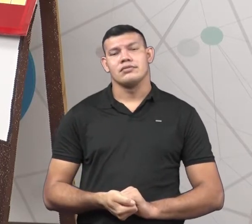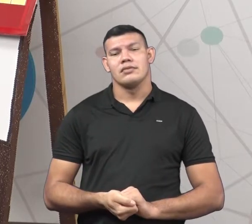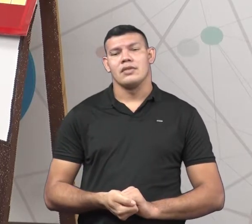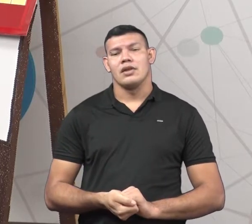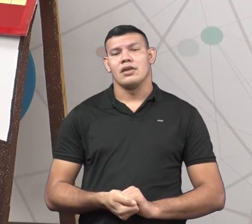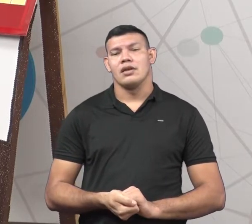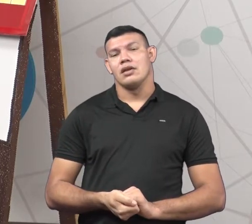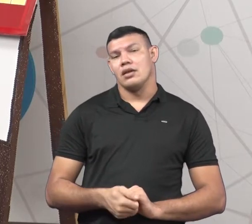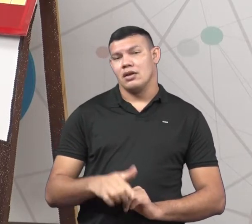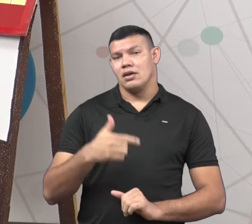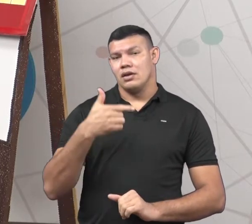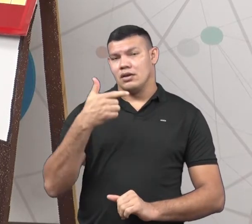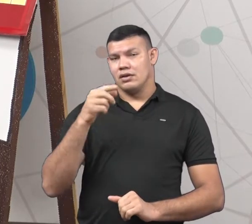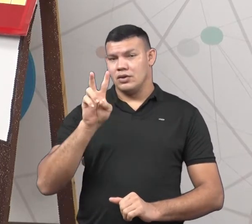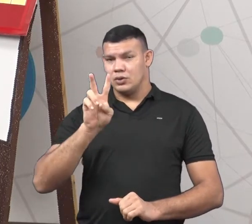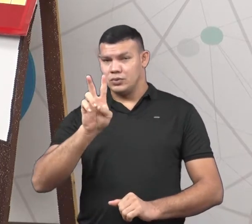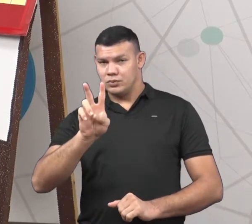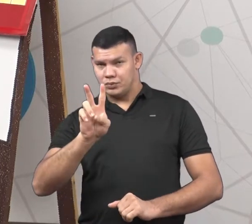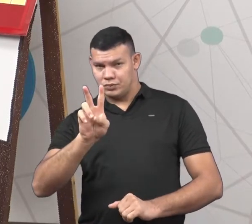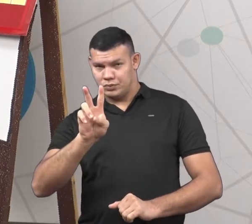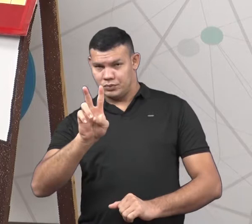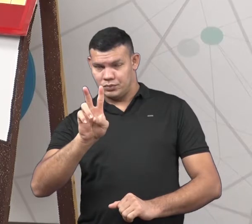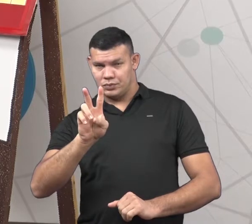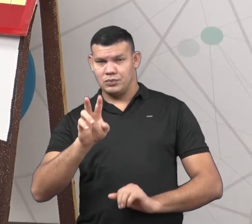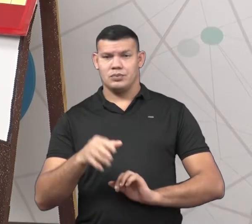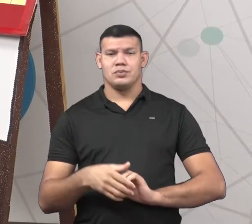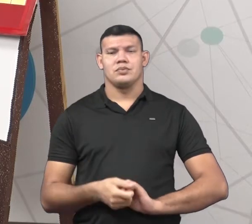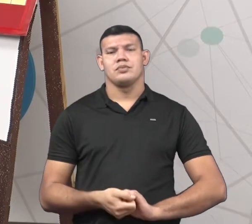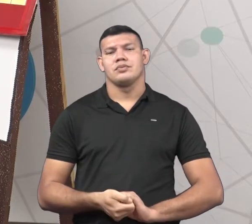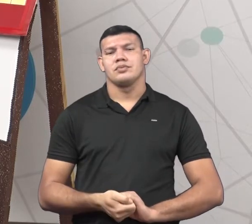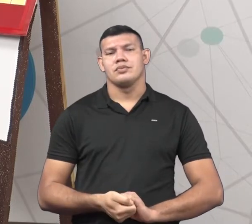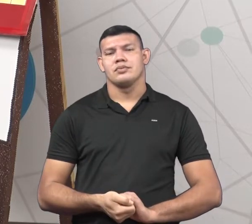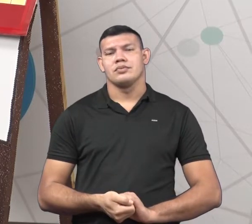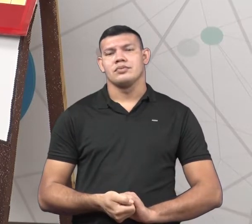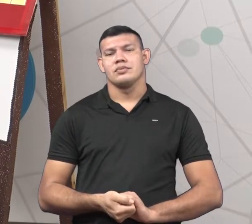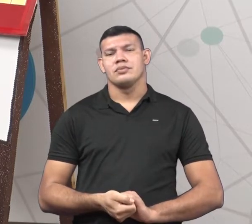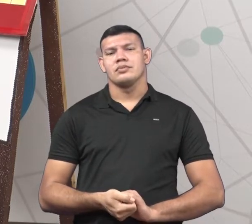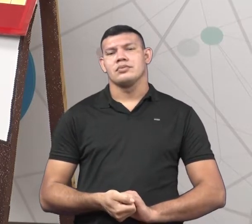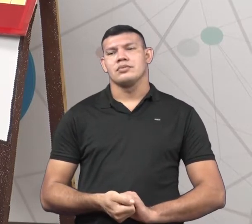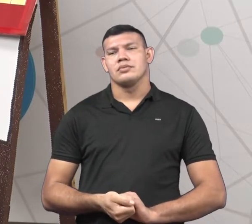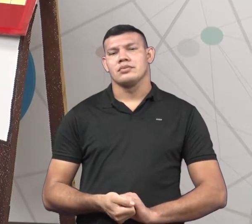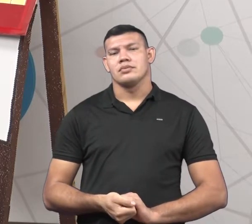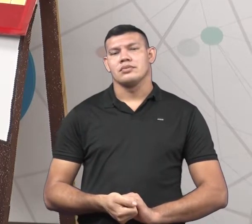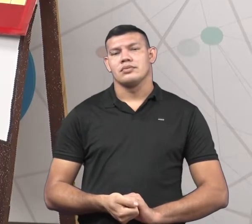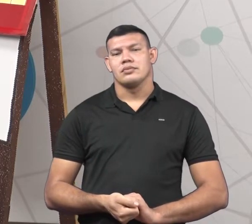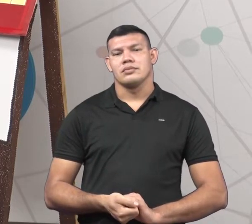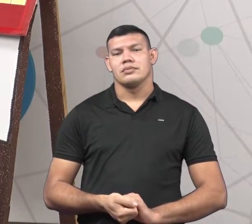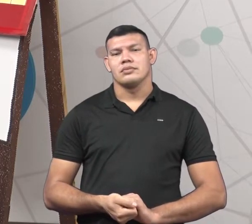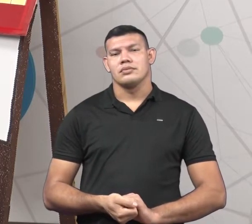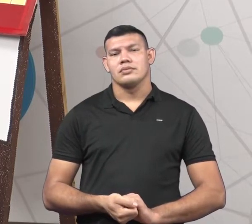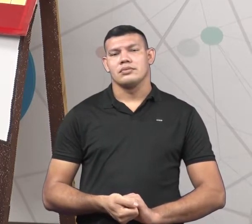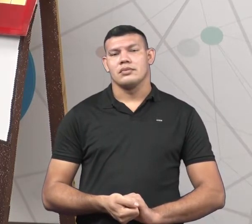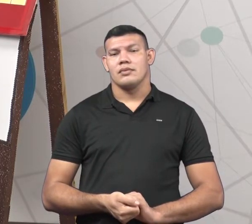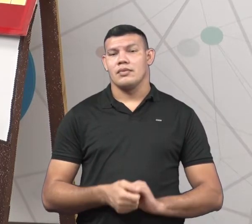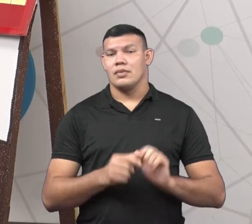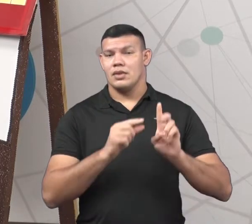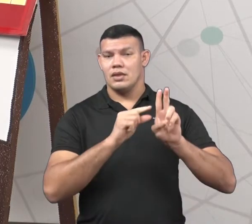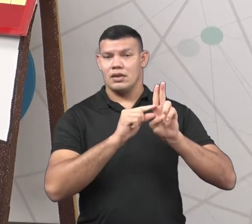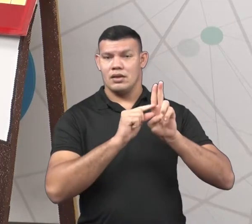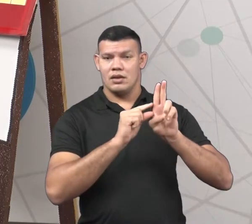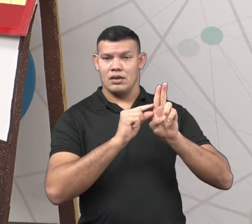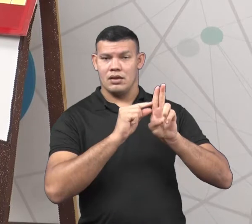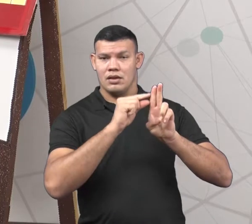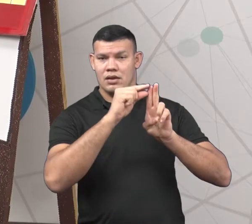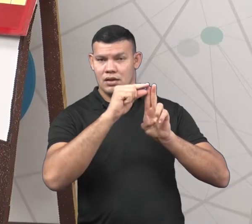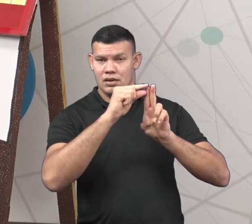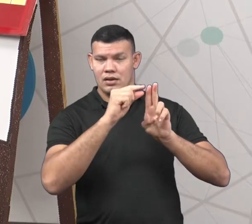o 2 nas dezenas. Então, eu tenho o algarismo 2 nas dezenas. Se ele está na dezena, logo o